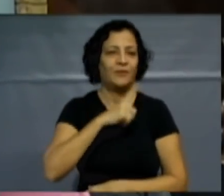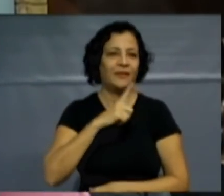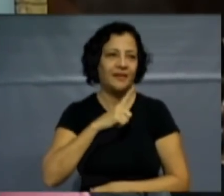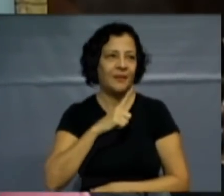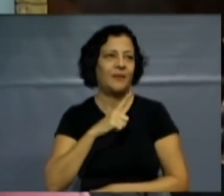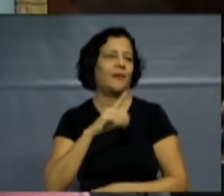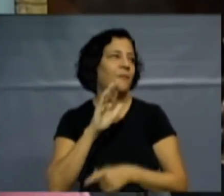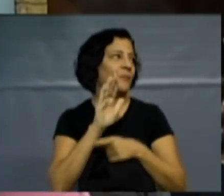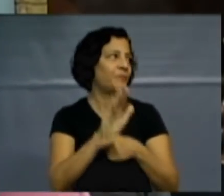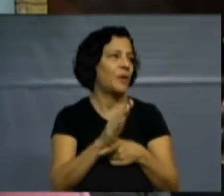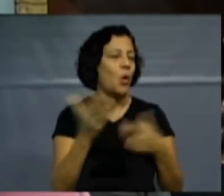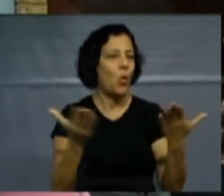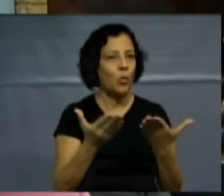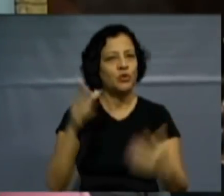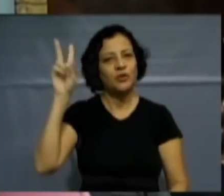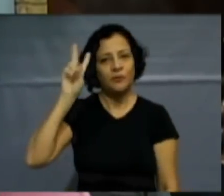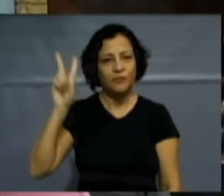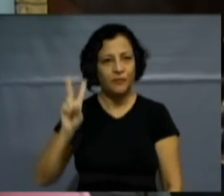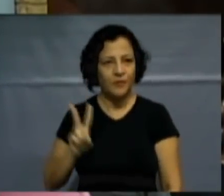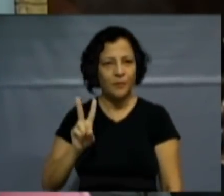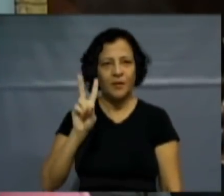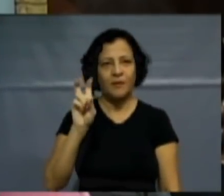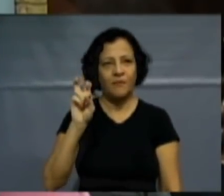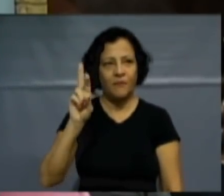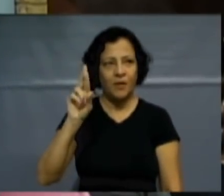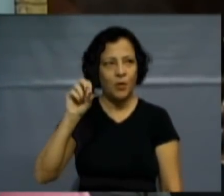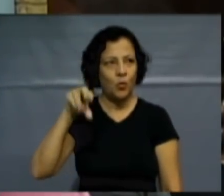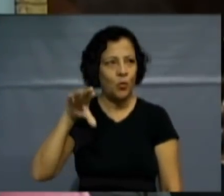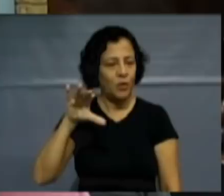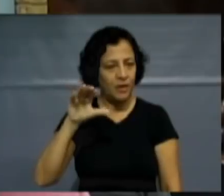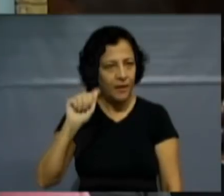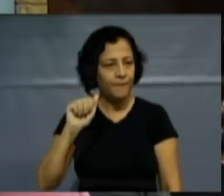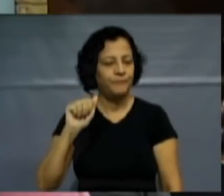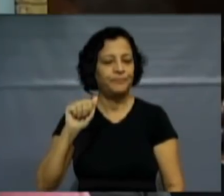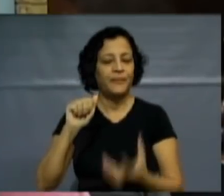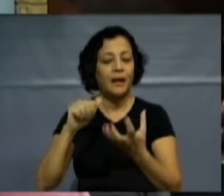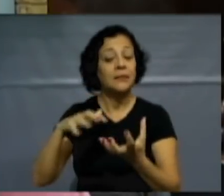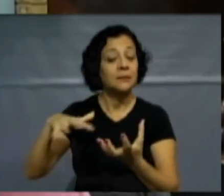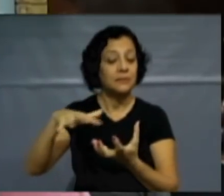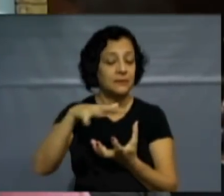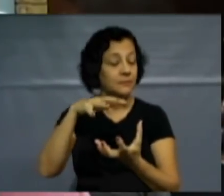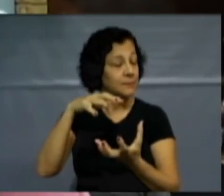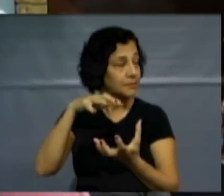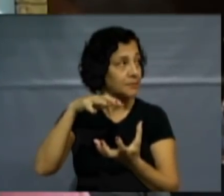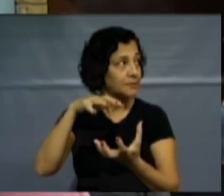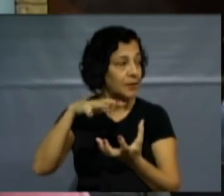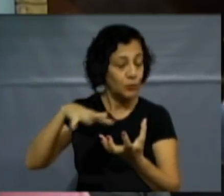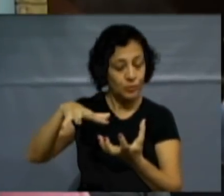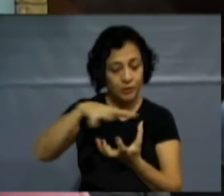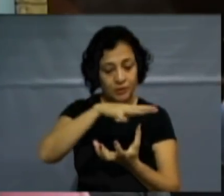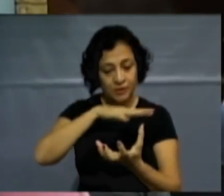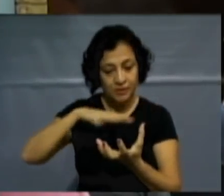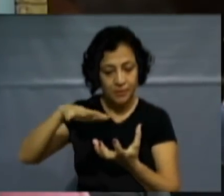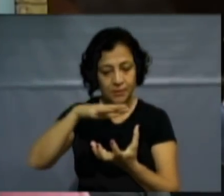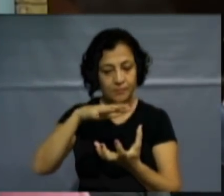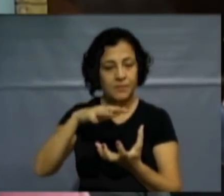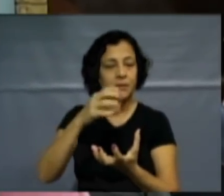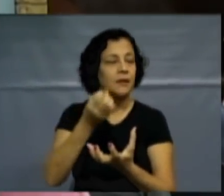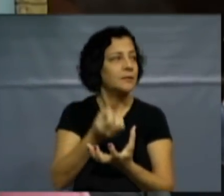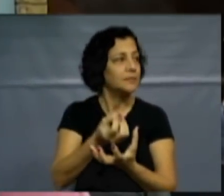ajudar. Hoje é a Verônica, que é da Sociedade Espírita Sem